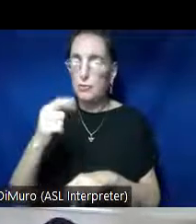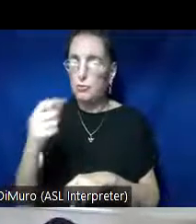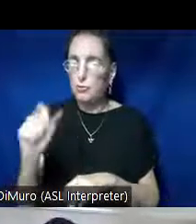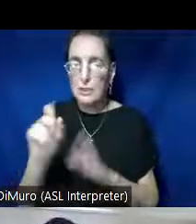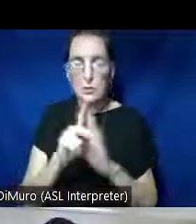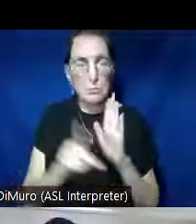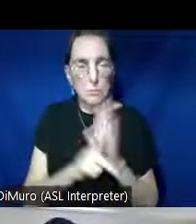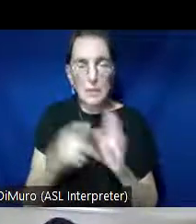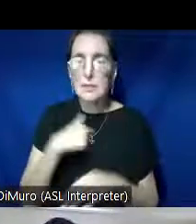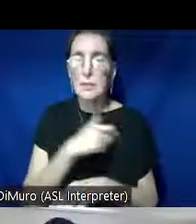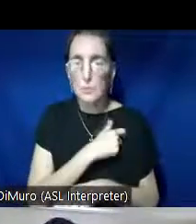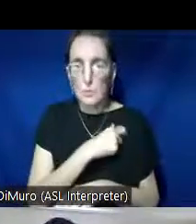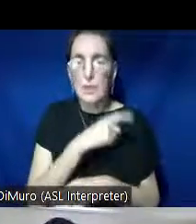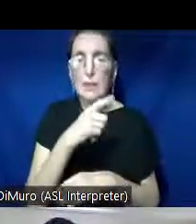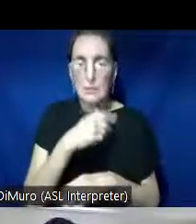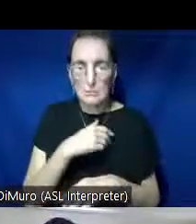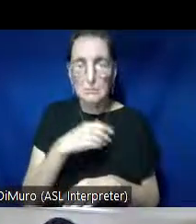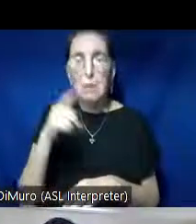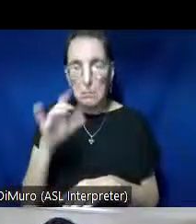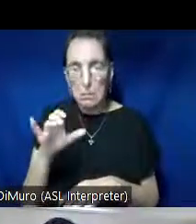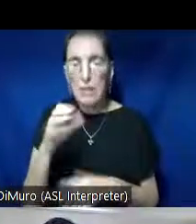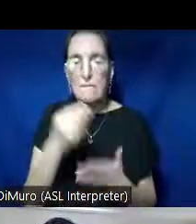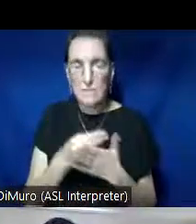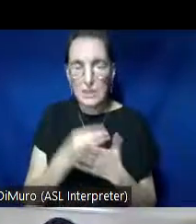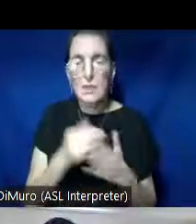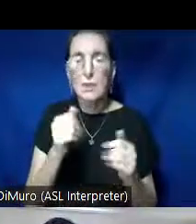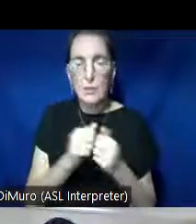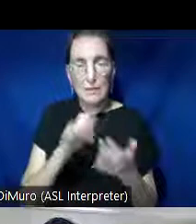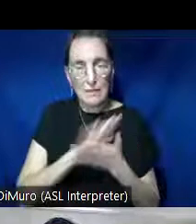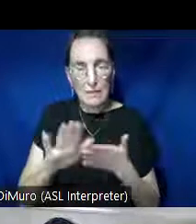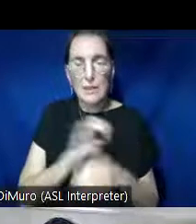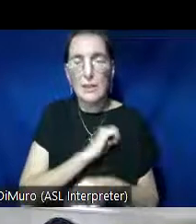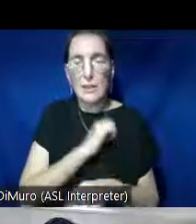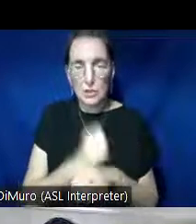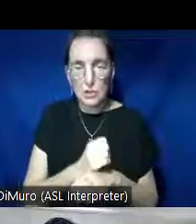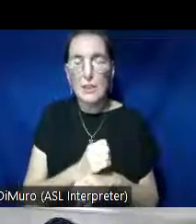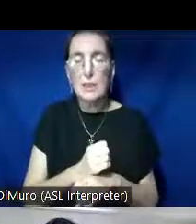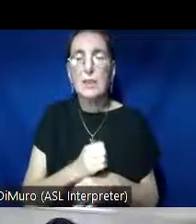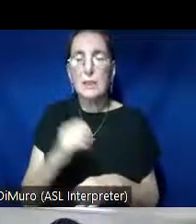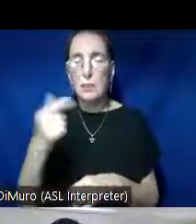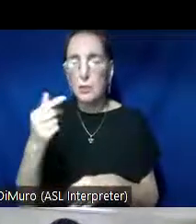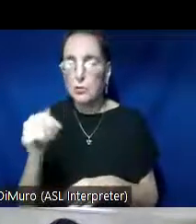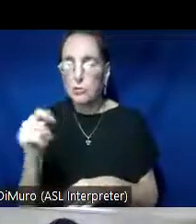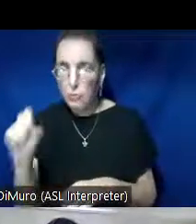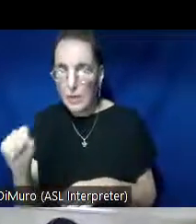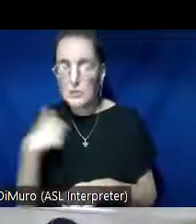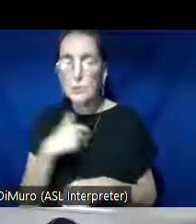Não tem regulamentos de políticas na fase